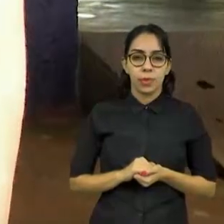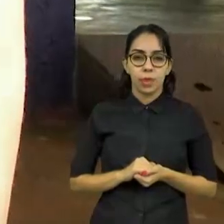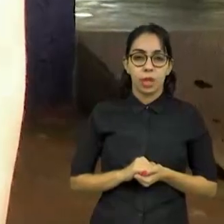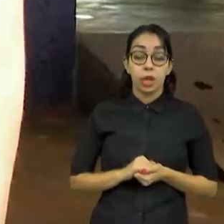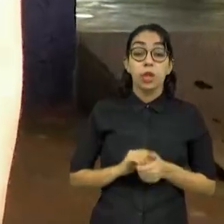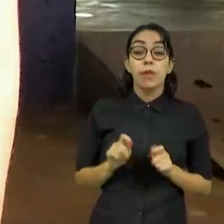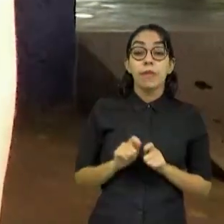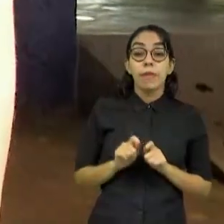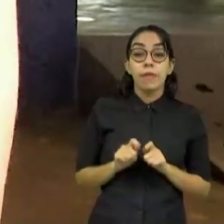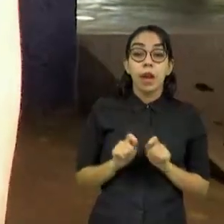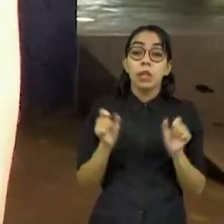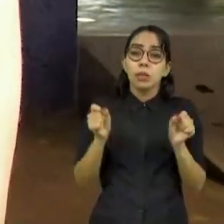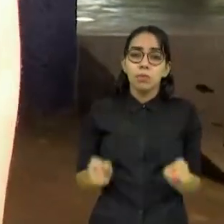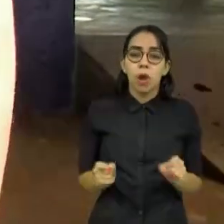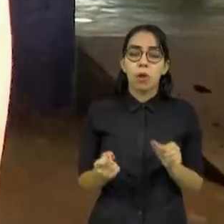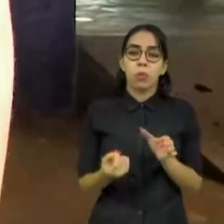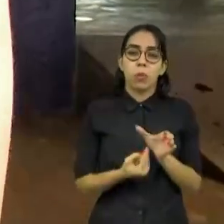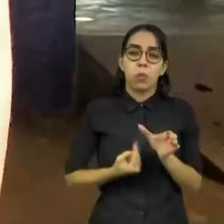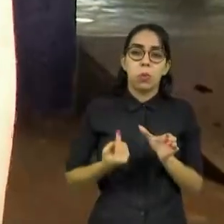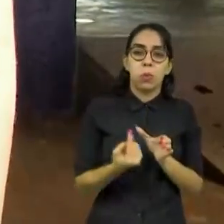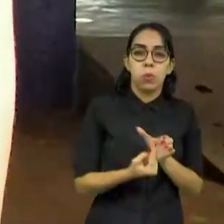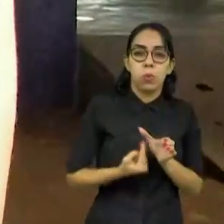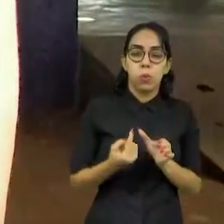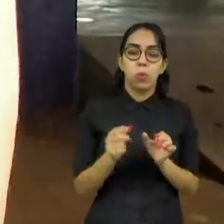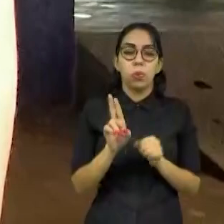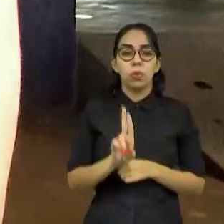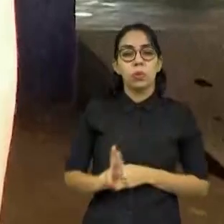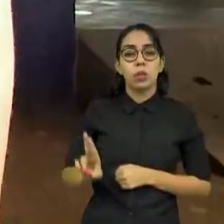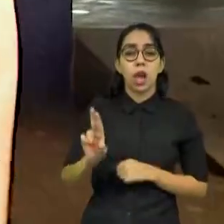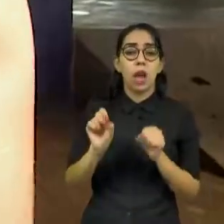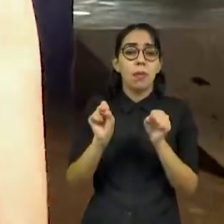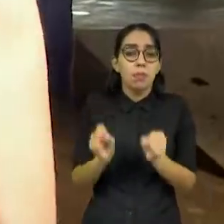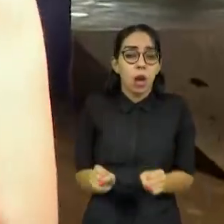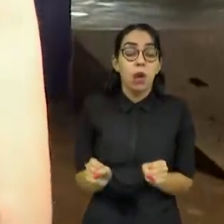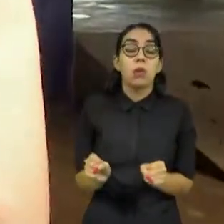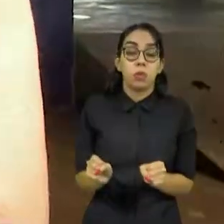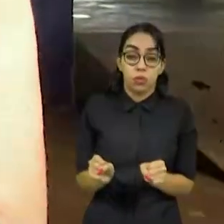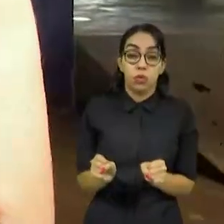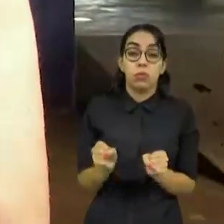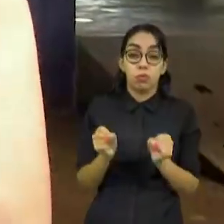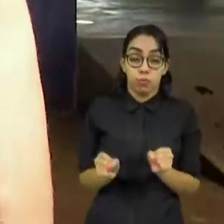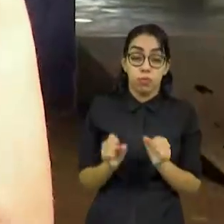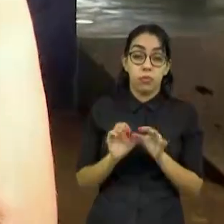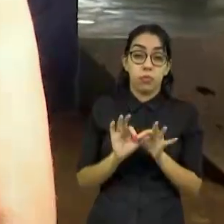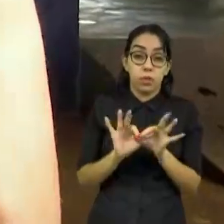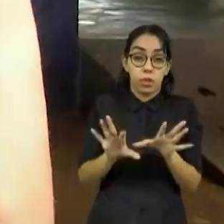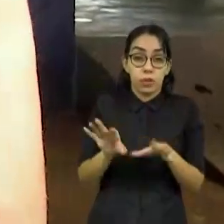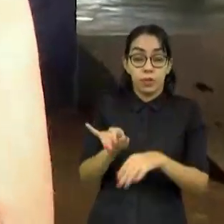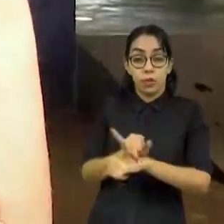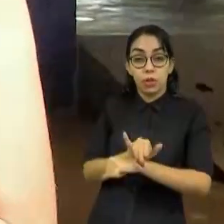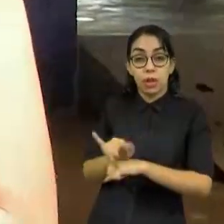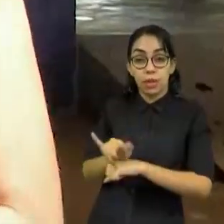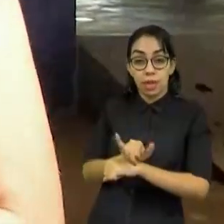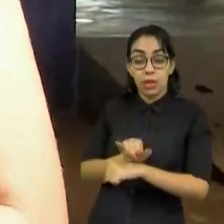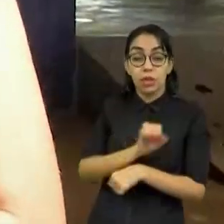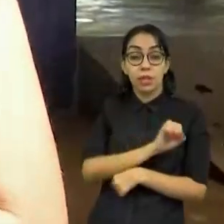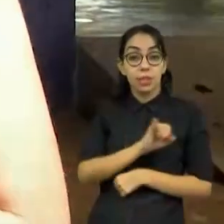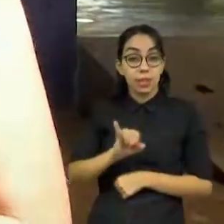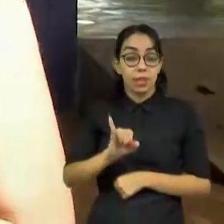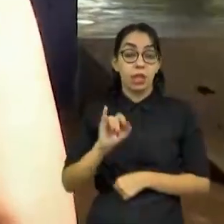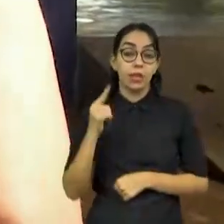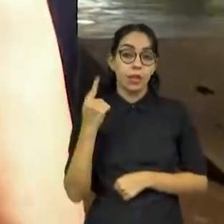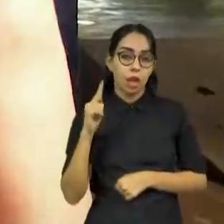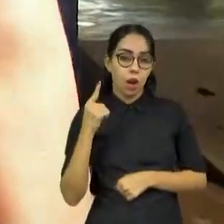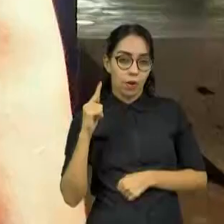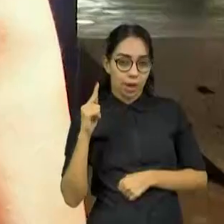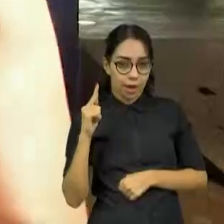no micro-ondas, no fogão a lenha, fogão a gás. E ele, com esse reconhecimento da geográfica, né,